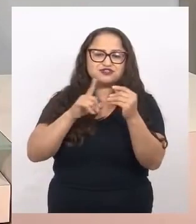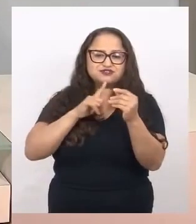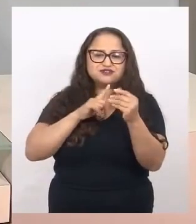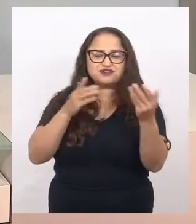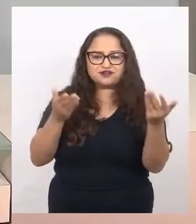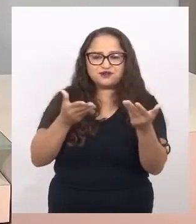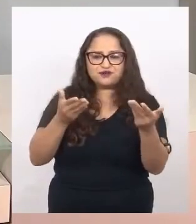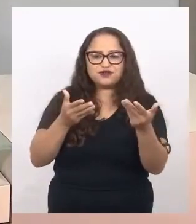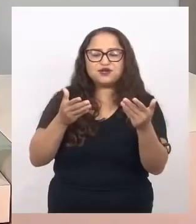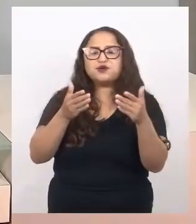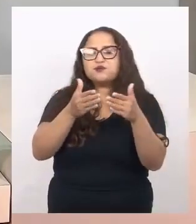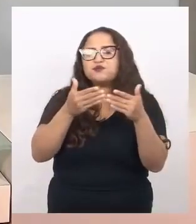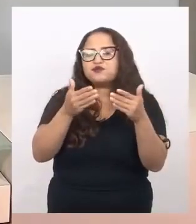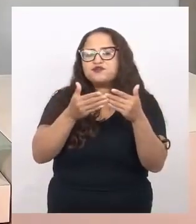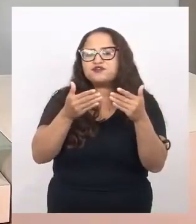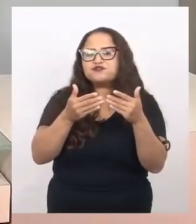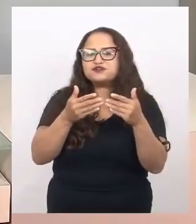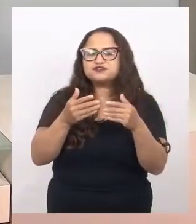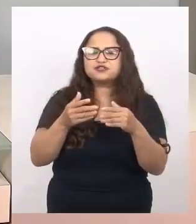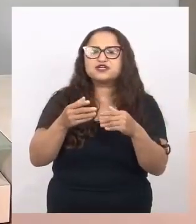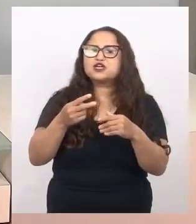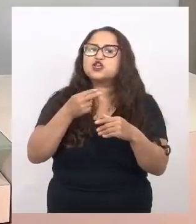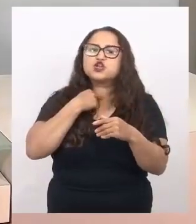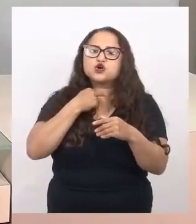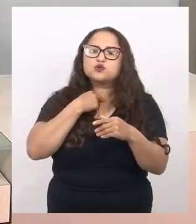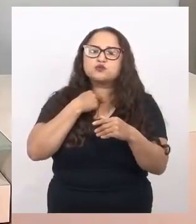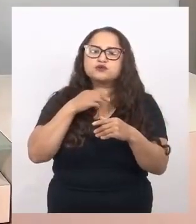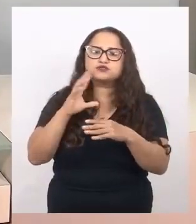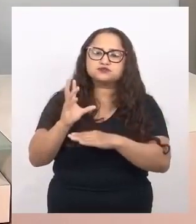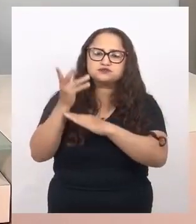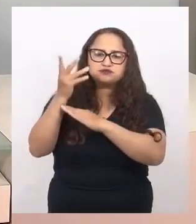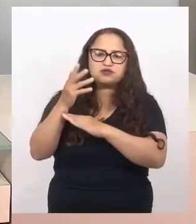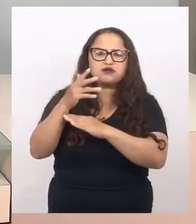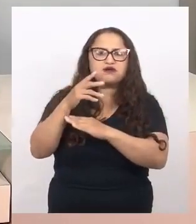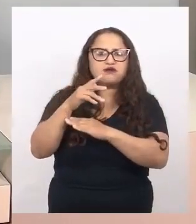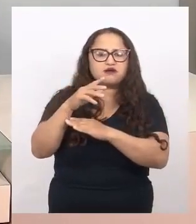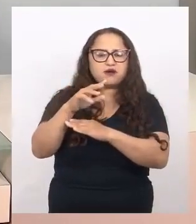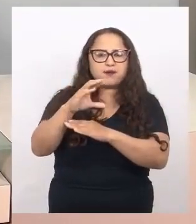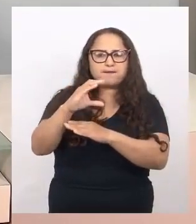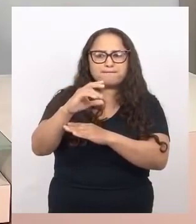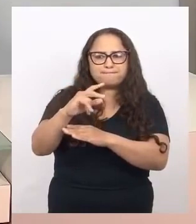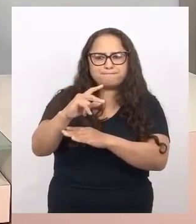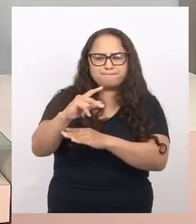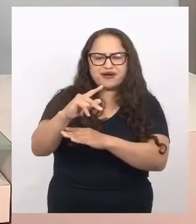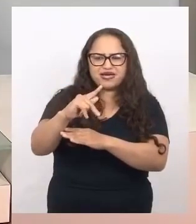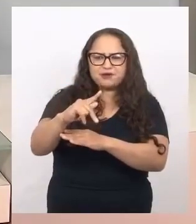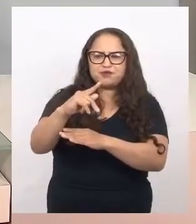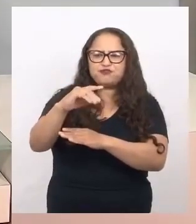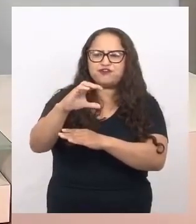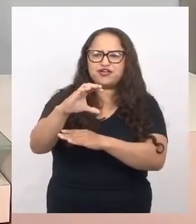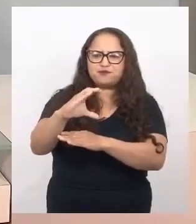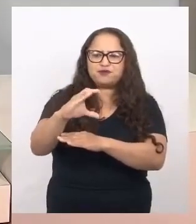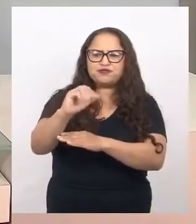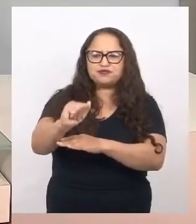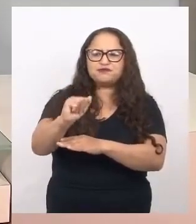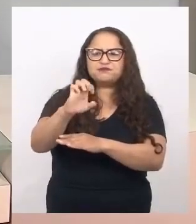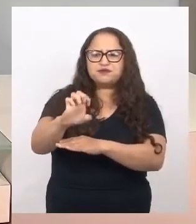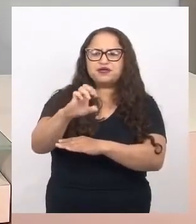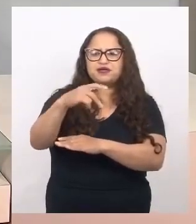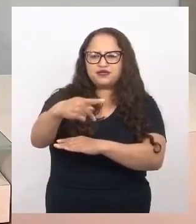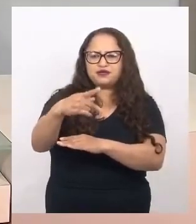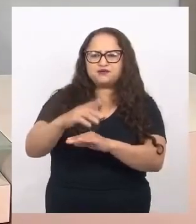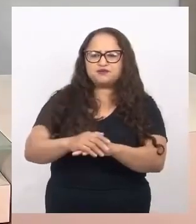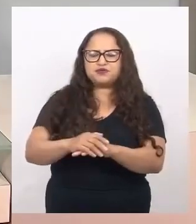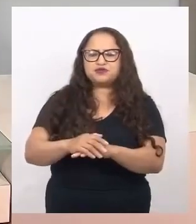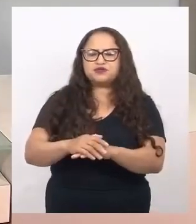por gentileza reforçar o não lançamento dos eventos no PAEF nesse momento, pessoal. Então, não é nesse momento que a gente